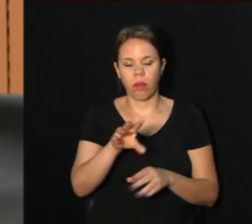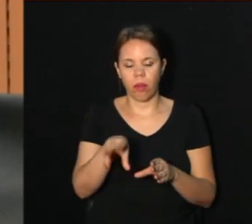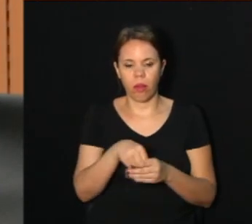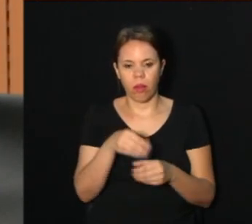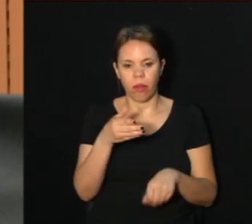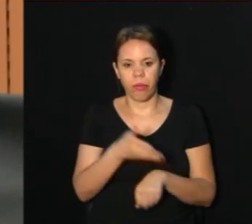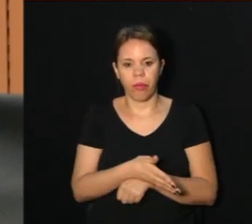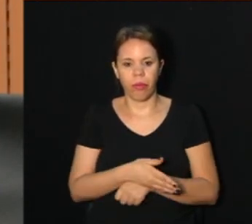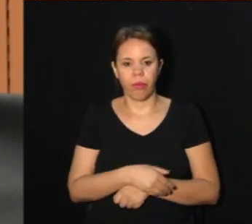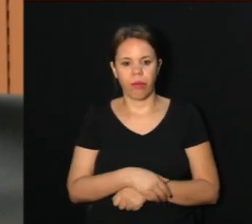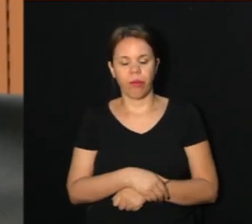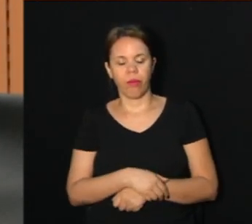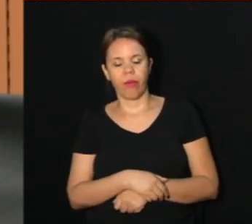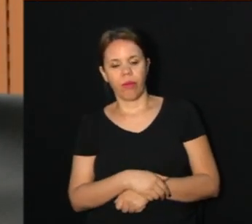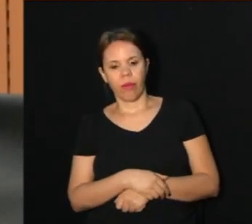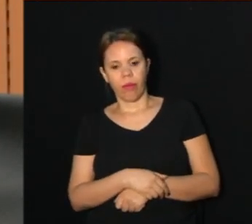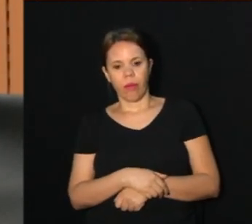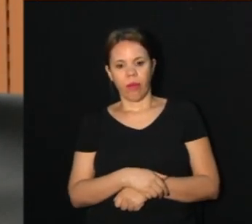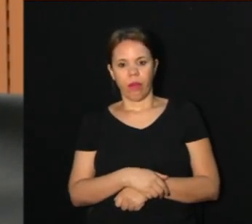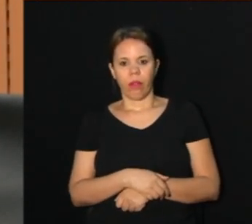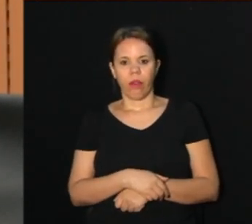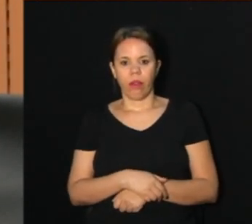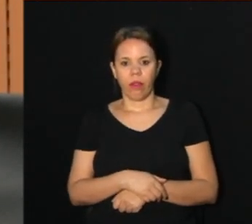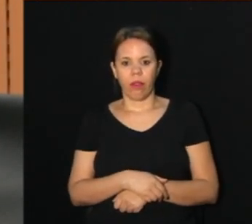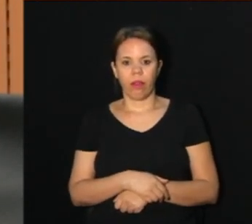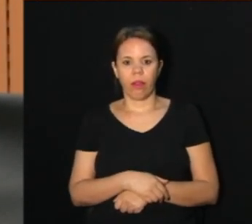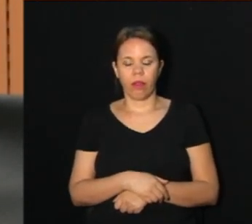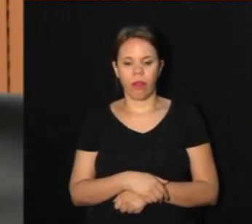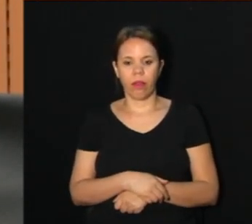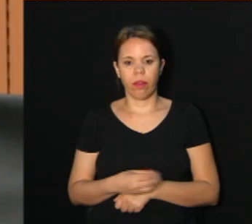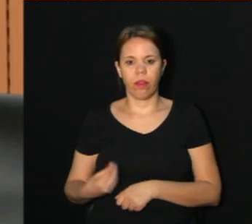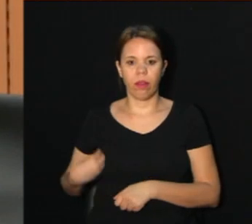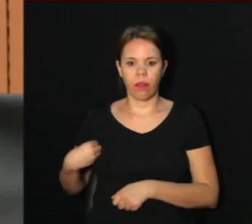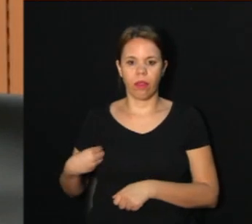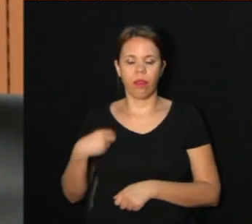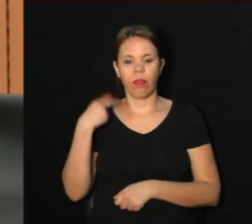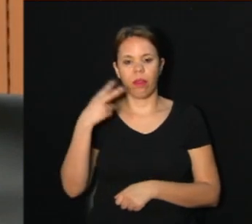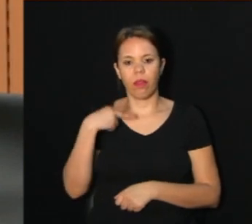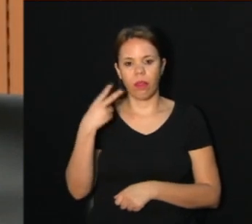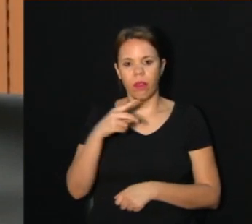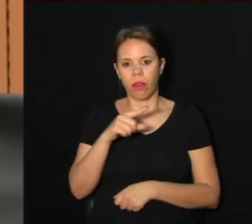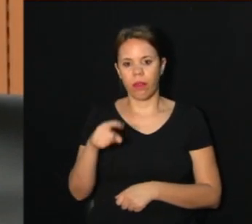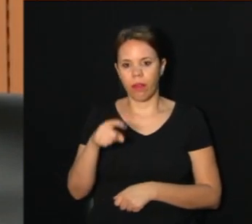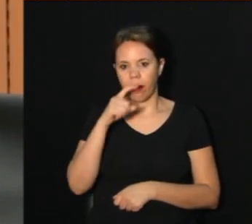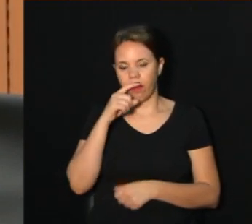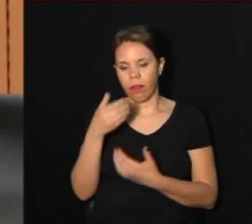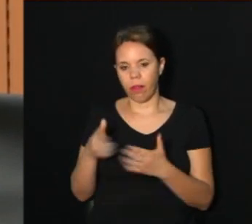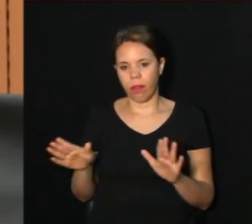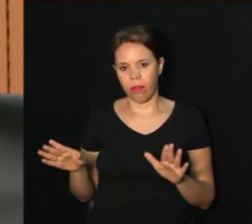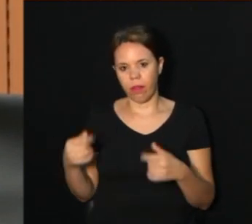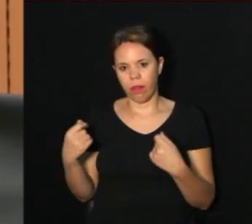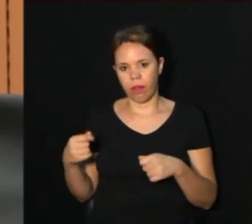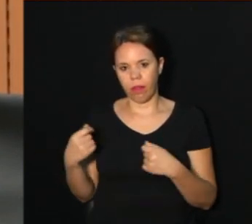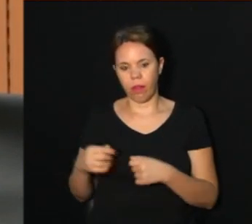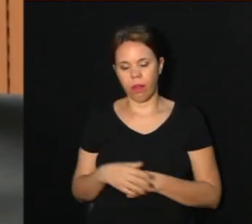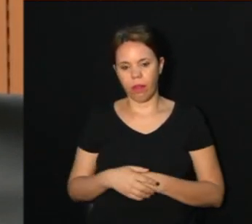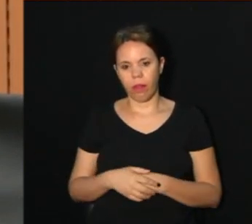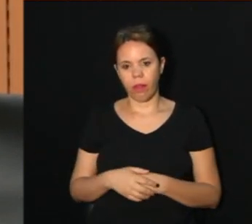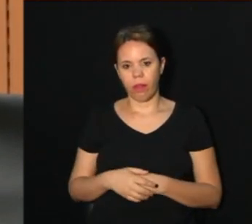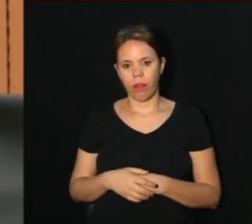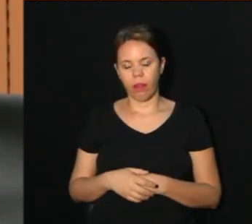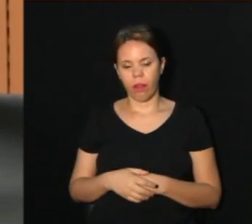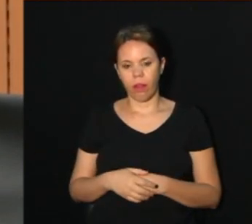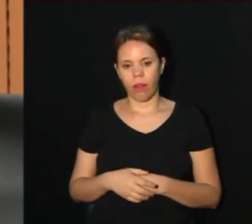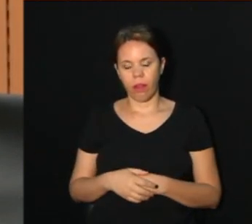disso, né? E registrar a presença do vereador José Carlos. Também estou à sua disposição, vereador, que precisar,